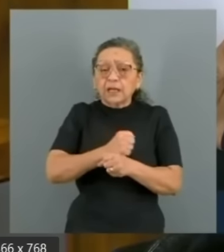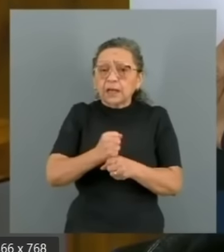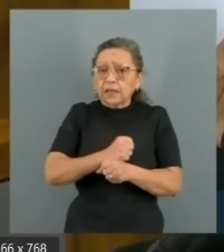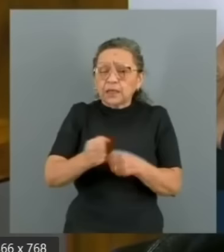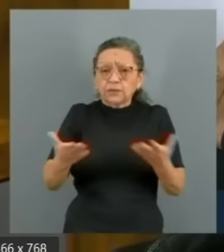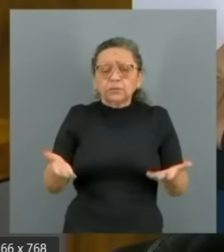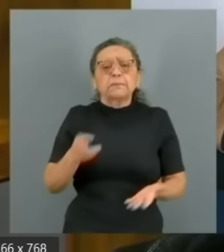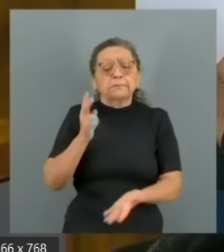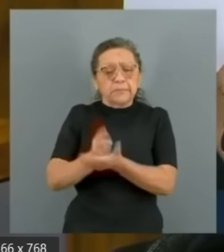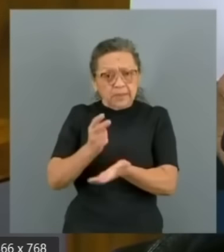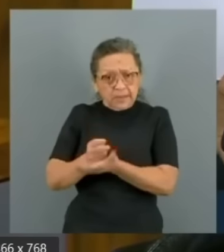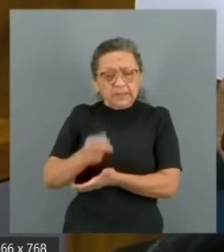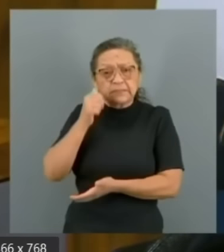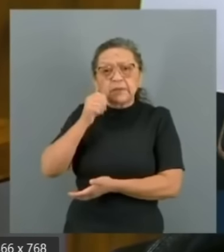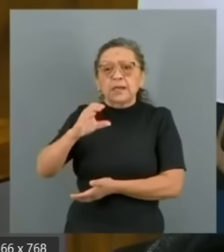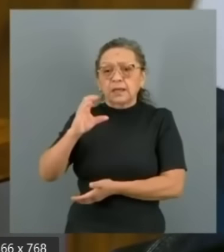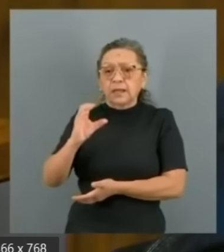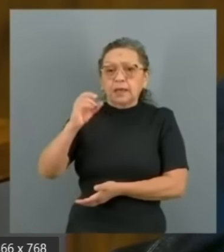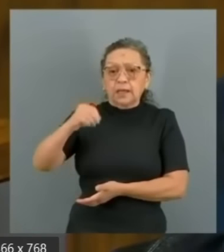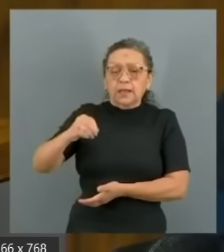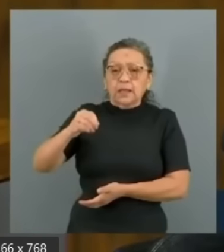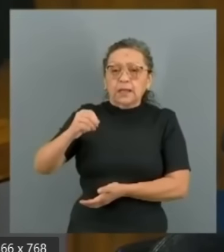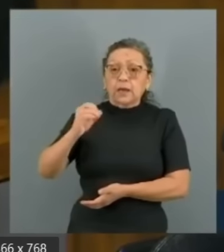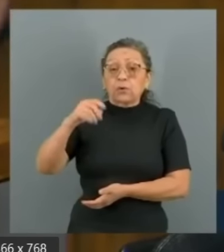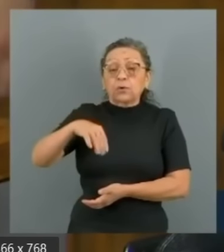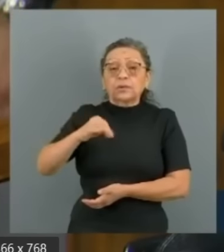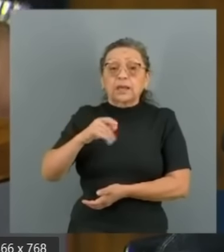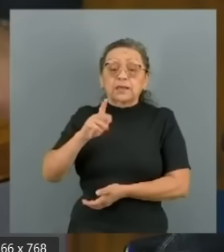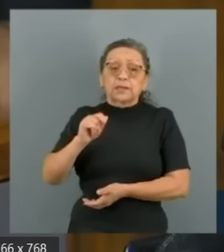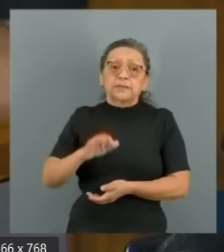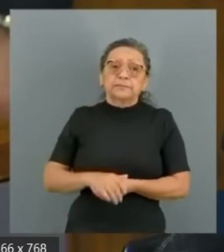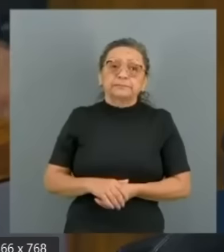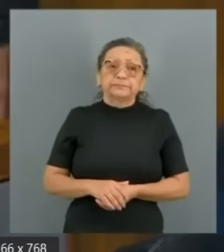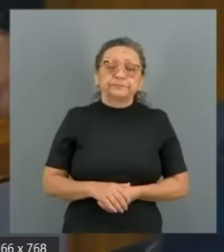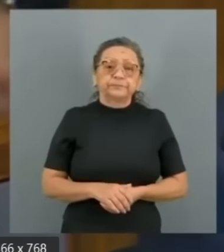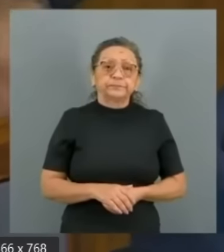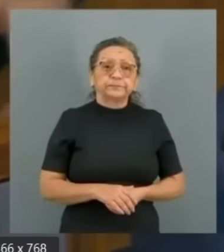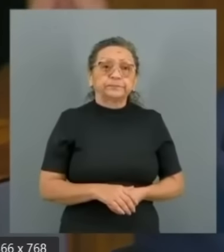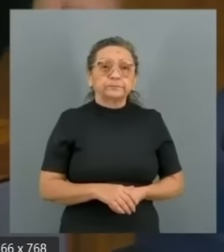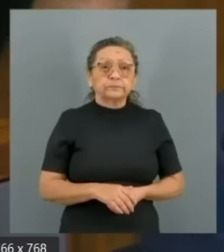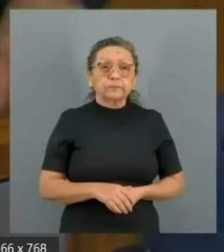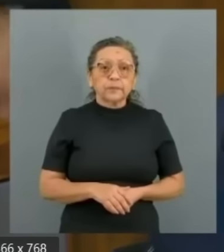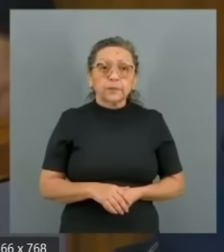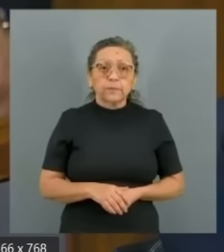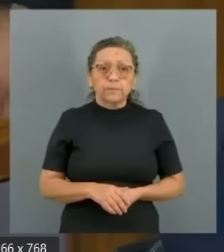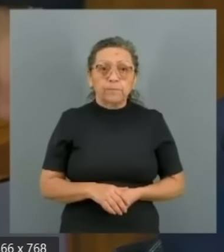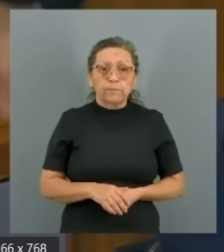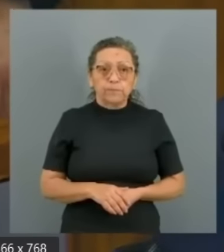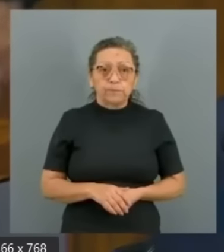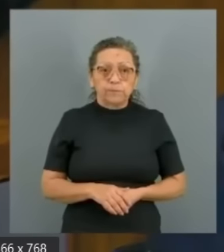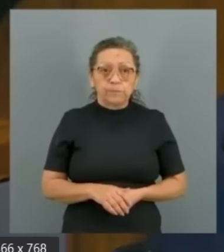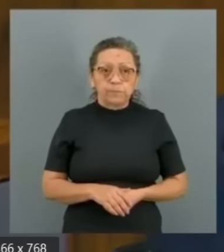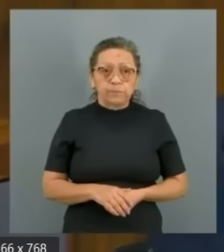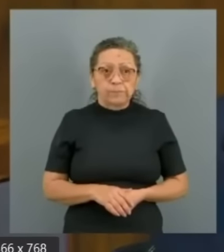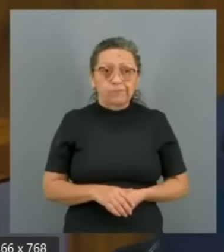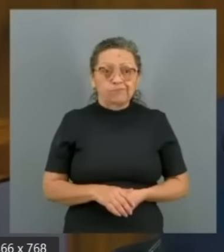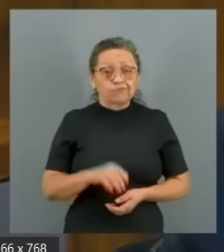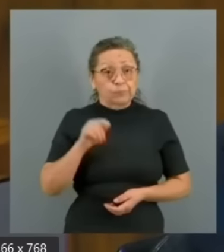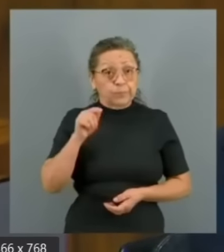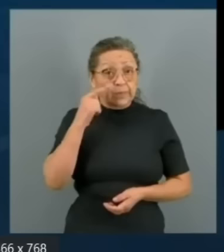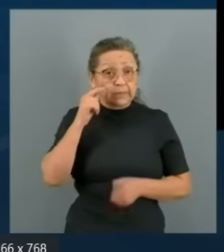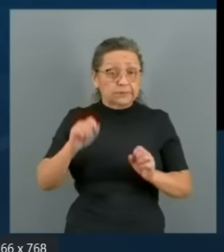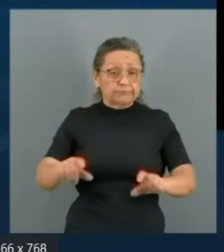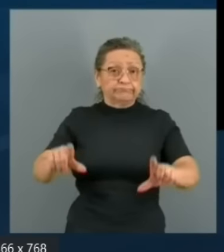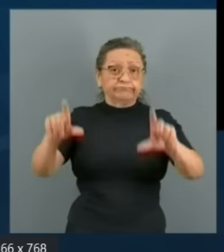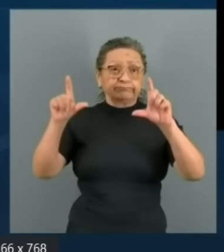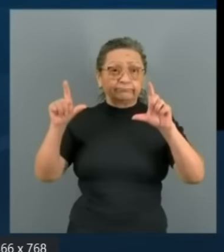CONTAG. Foi associada de forma indevida. Está aqui na imprensa da época. Esse quadro,